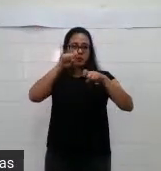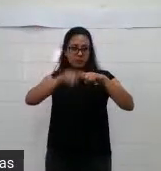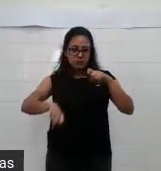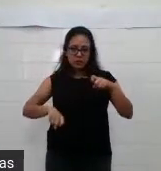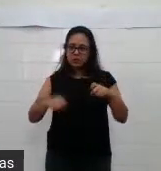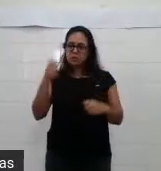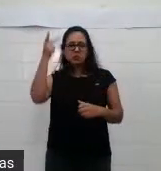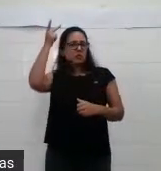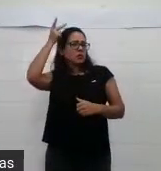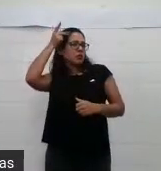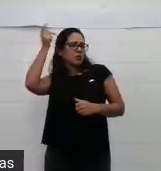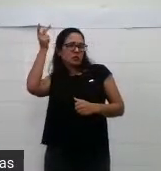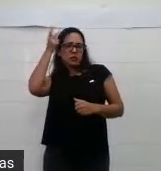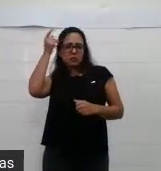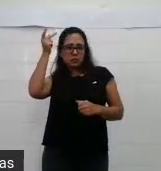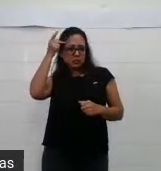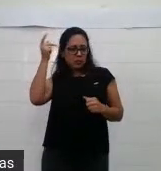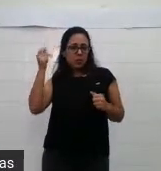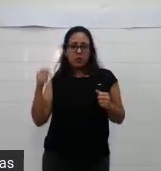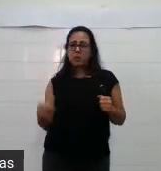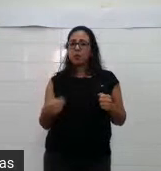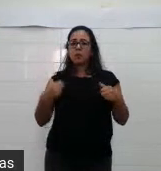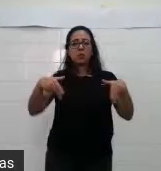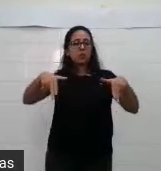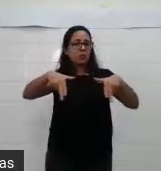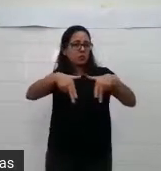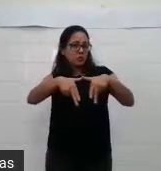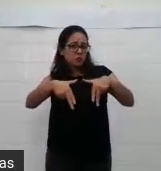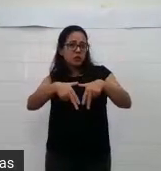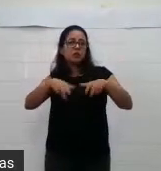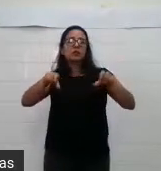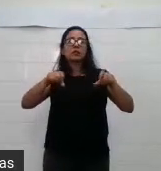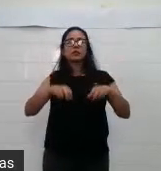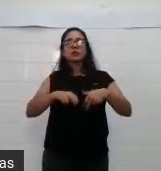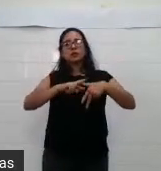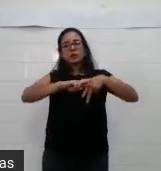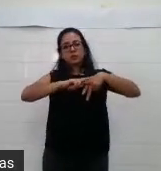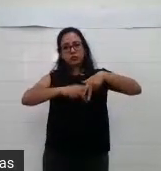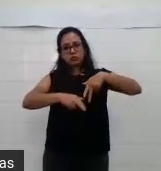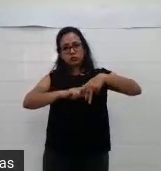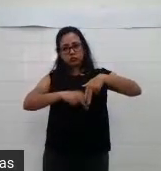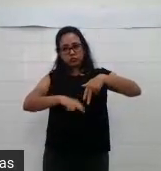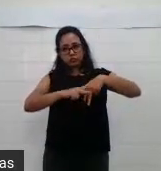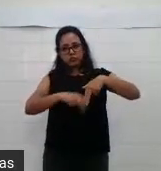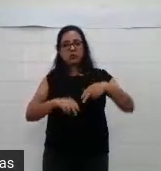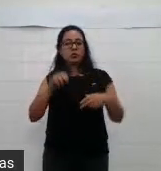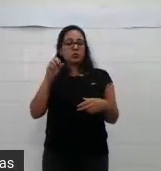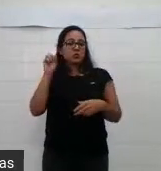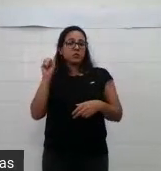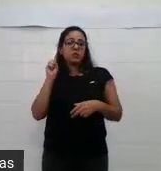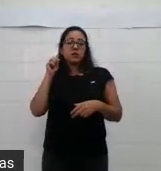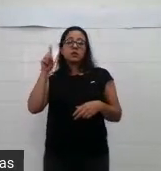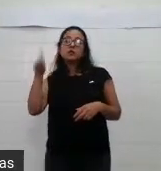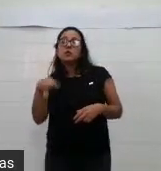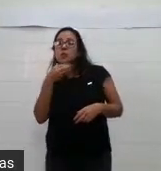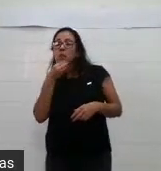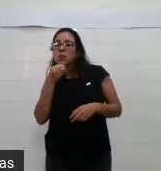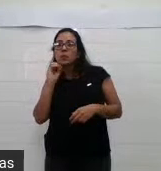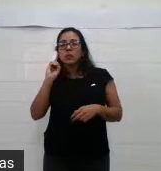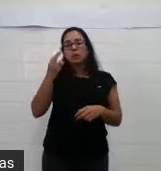quanto gênero, sexualidade, ser homem, ser mulher e assim sucessivamente.